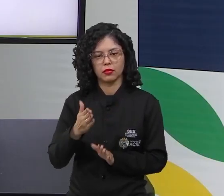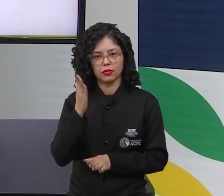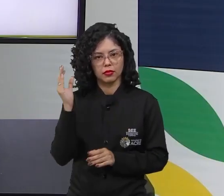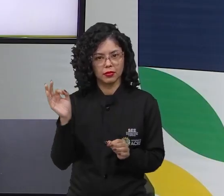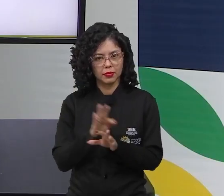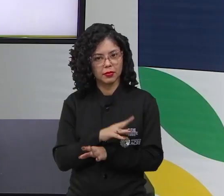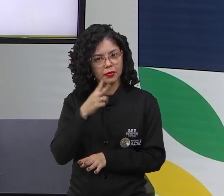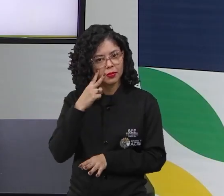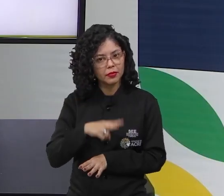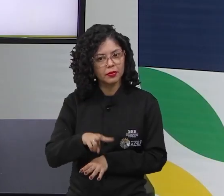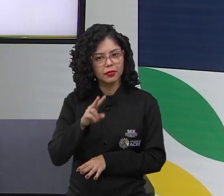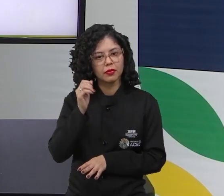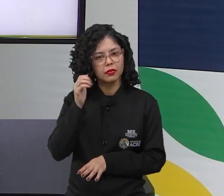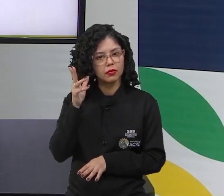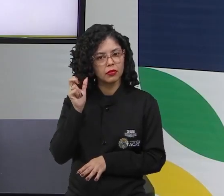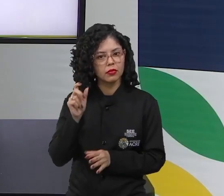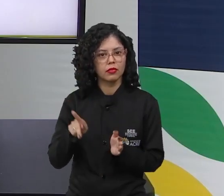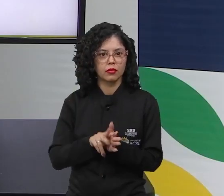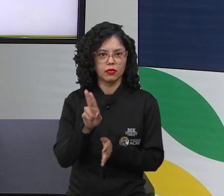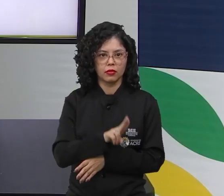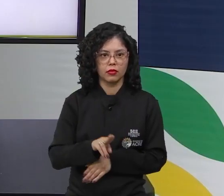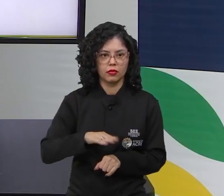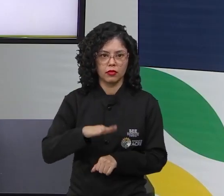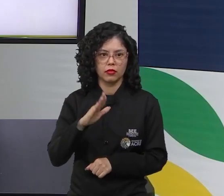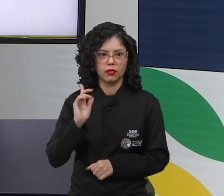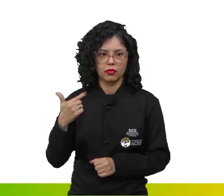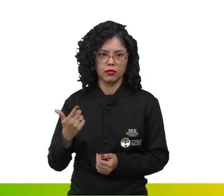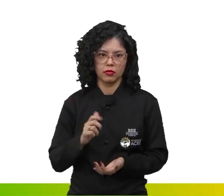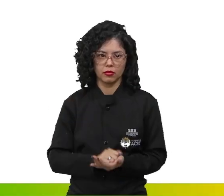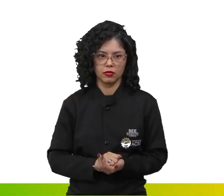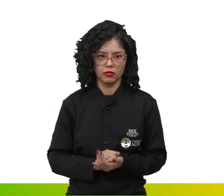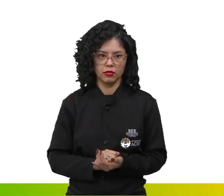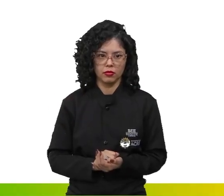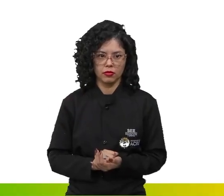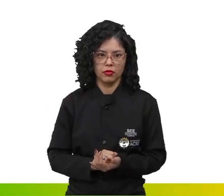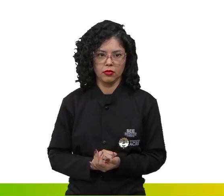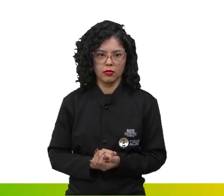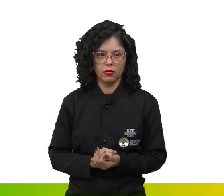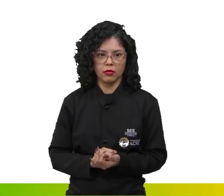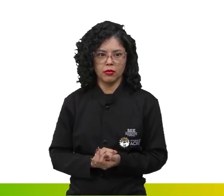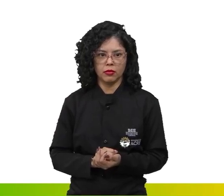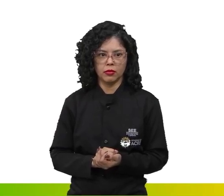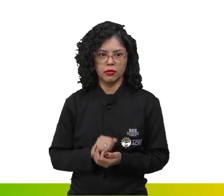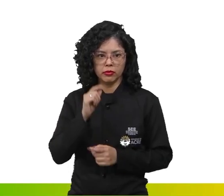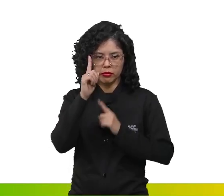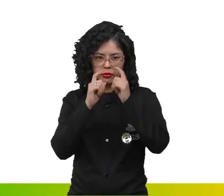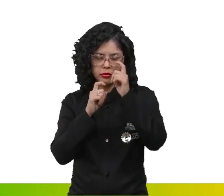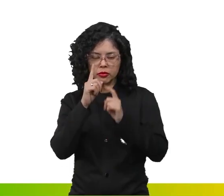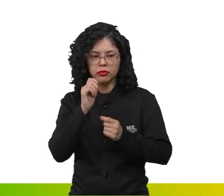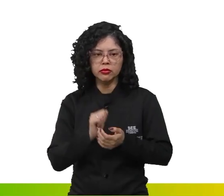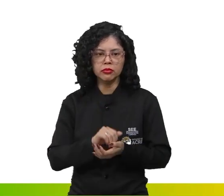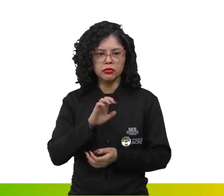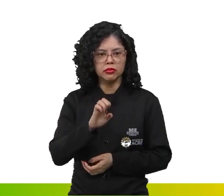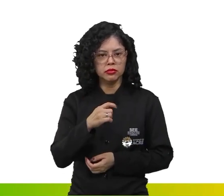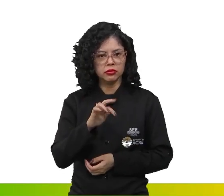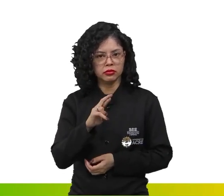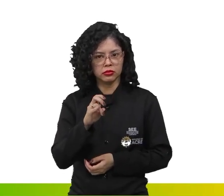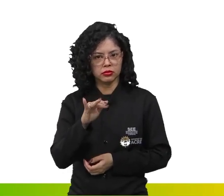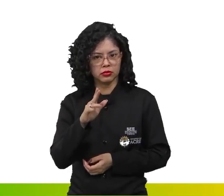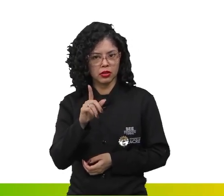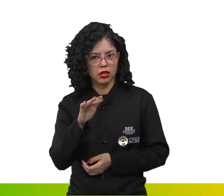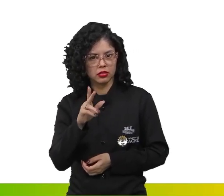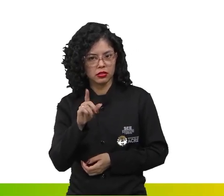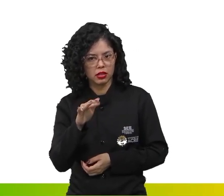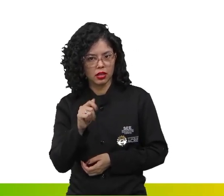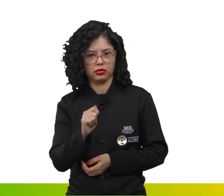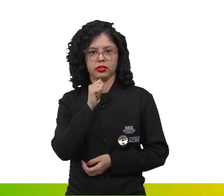você ouve, então se utiliza muito, tá? O outro recurso aí utilizado são os gestuais e